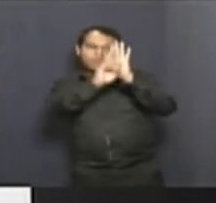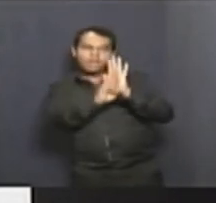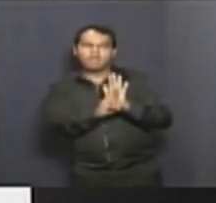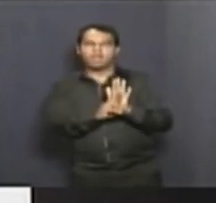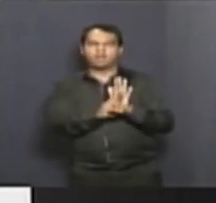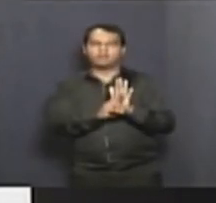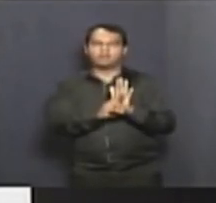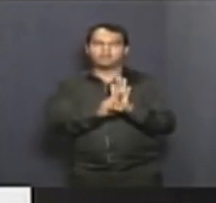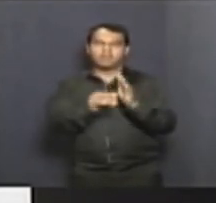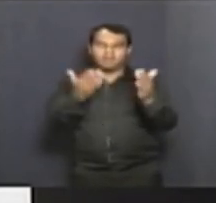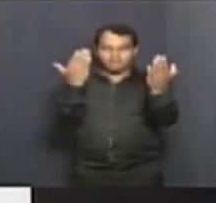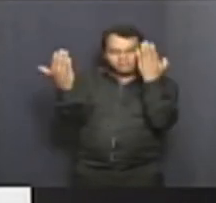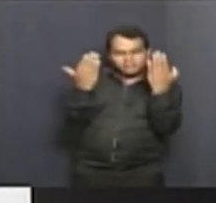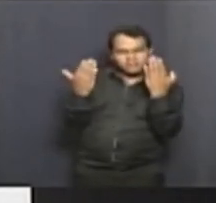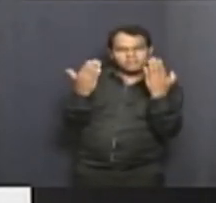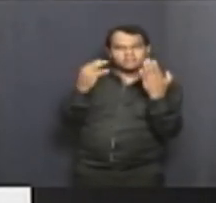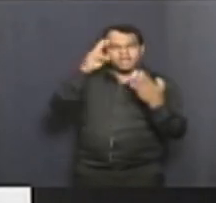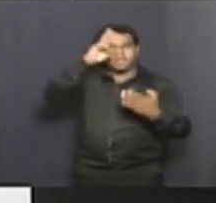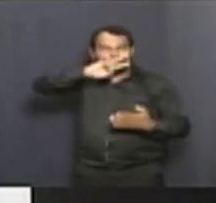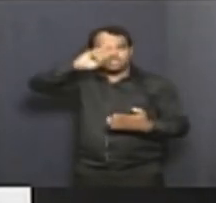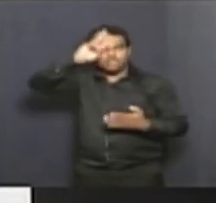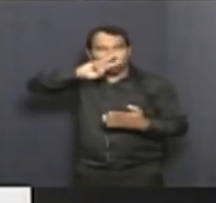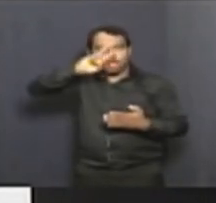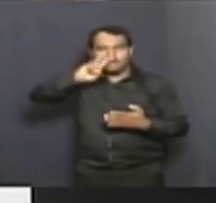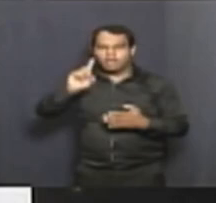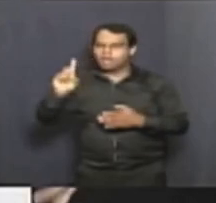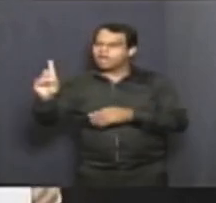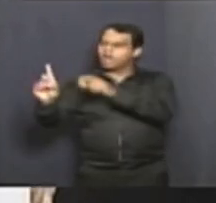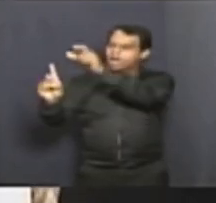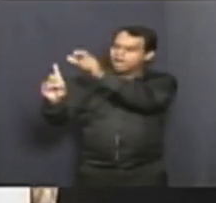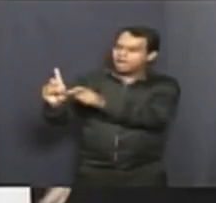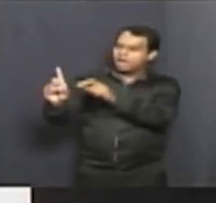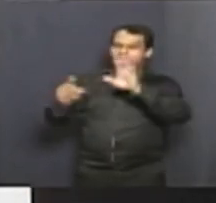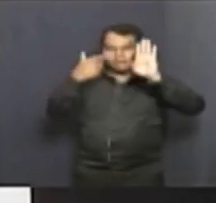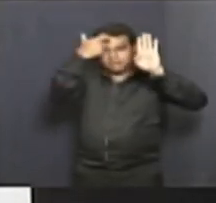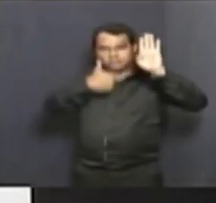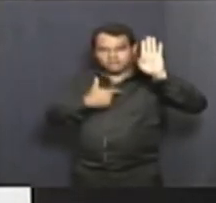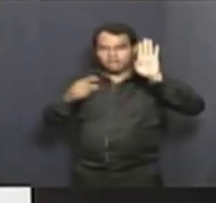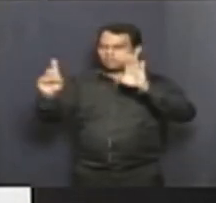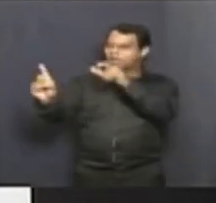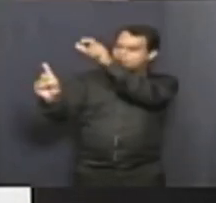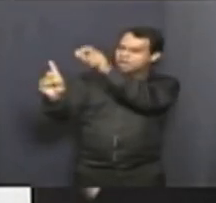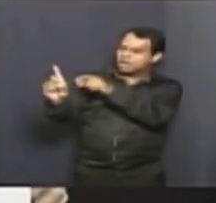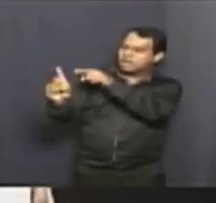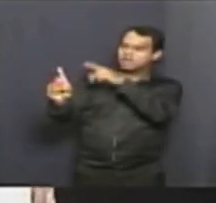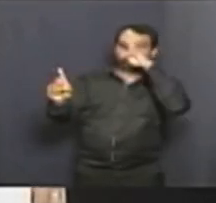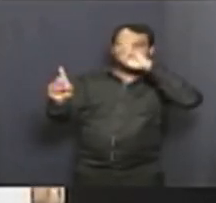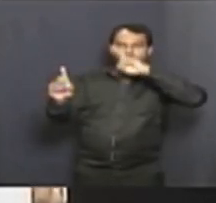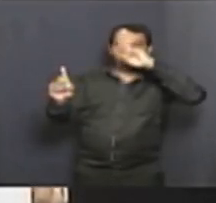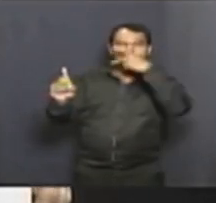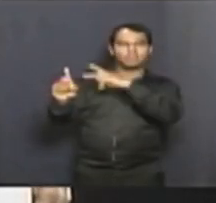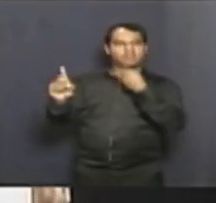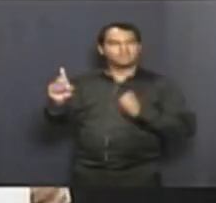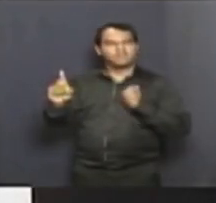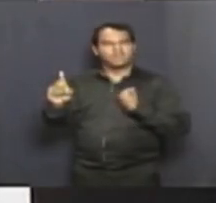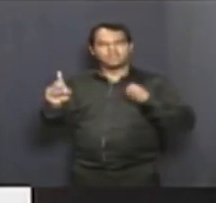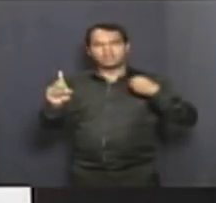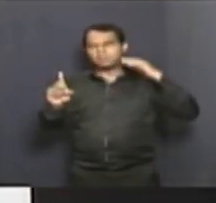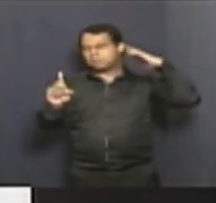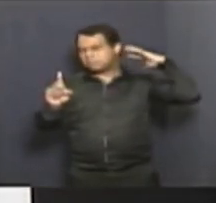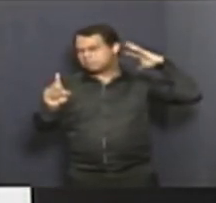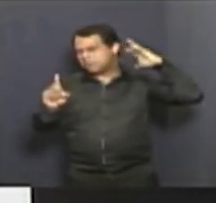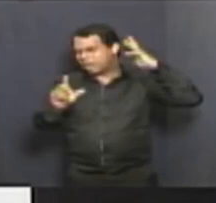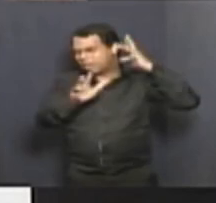análise a história dos candidatos análise a coerência dos candidatos faça